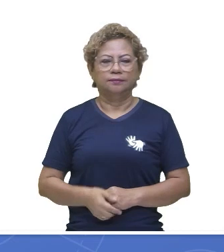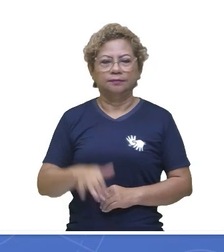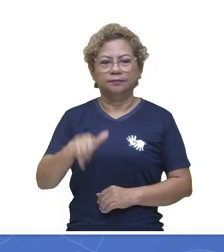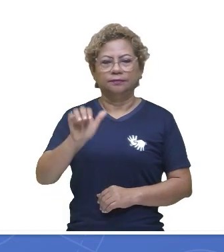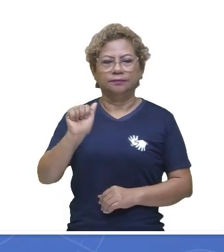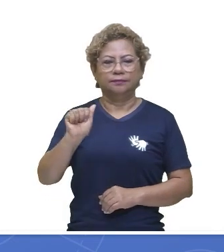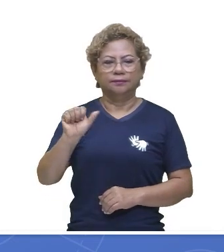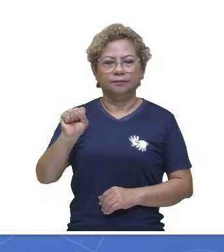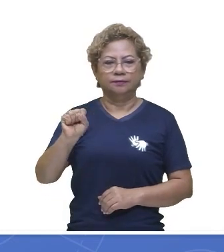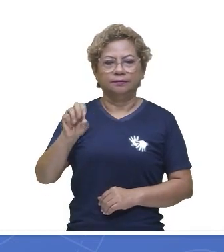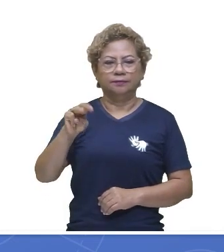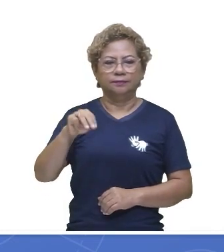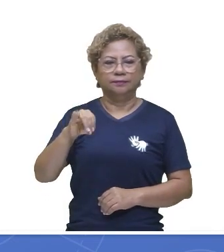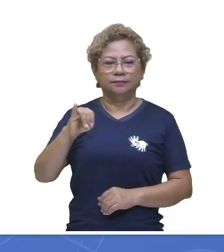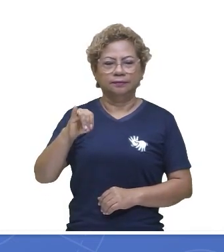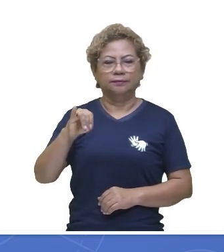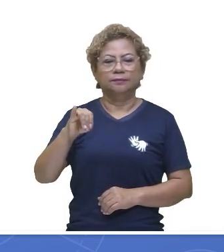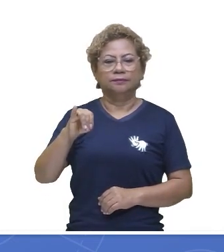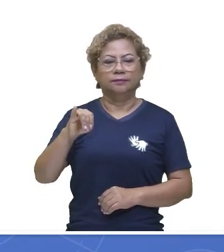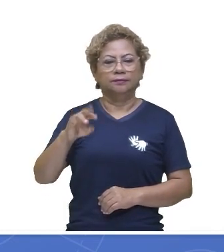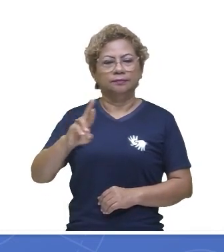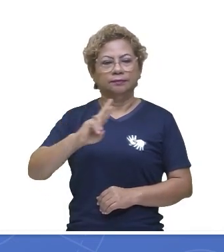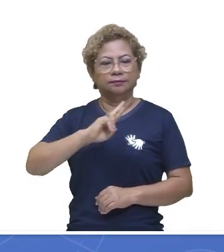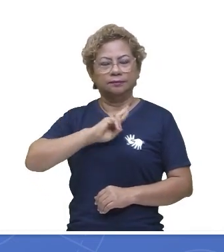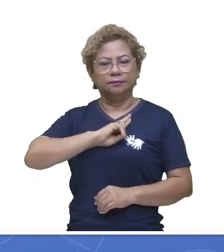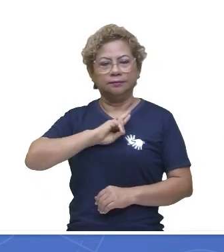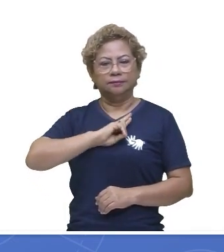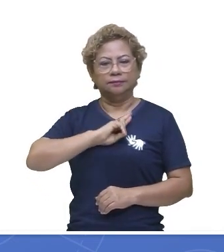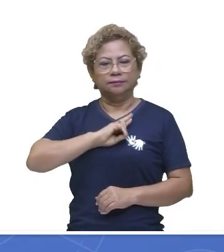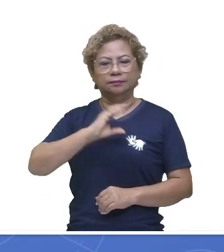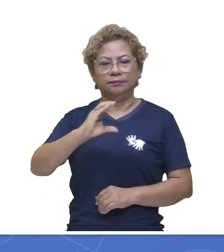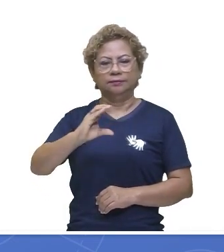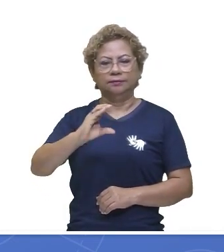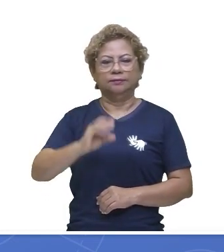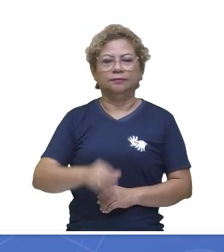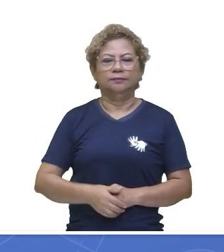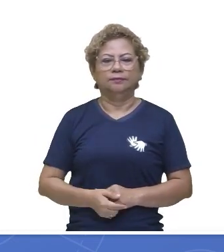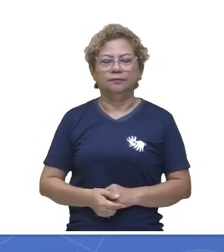Também tem aqui a Yasmin, também respondeu letra C.